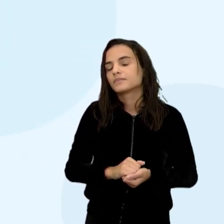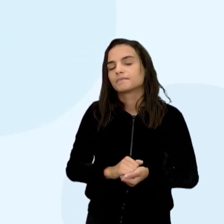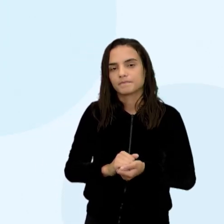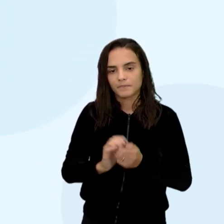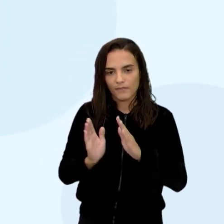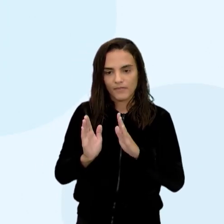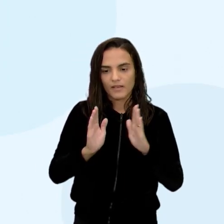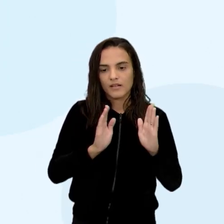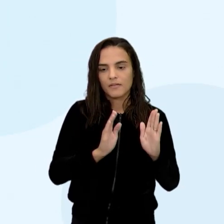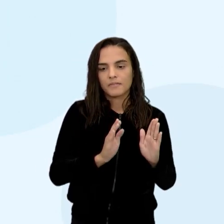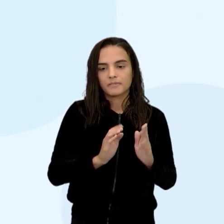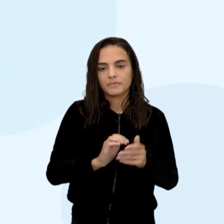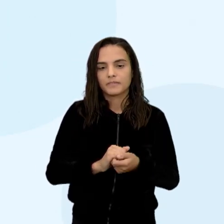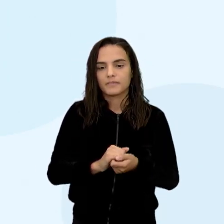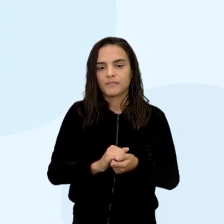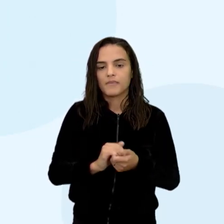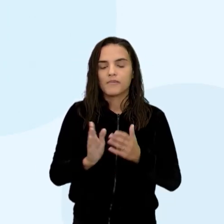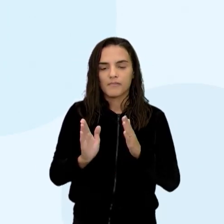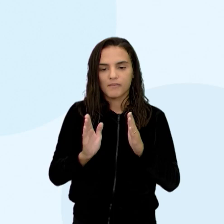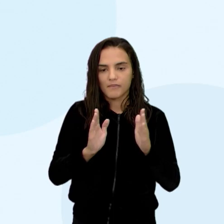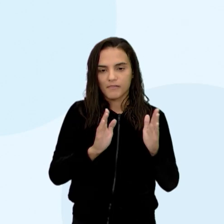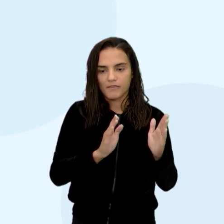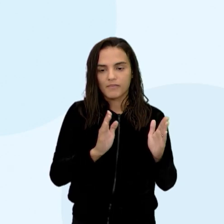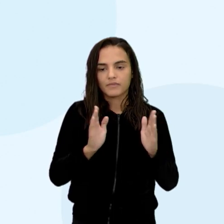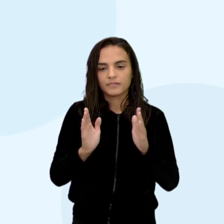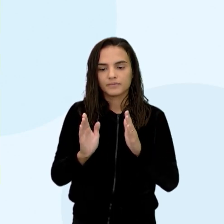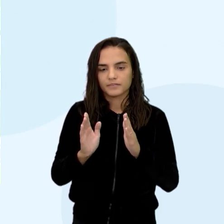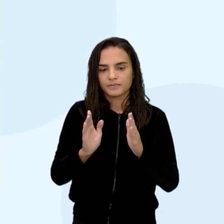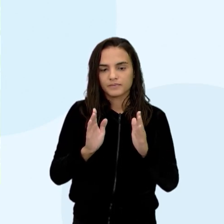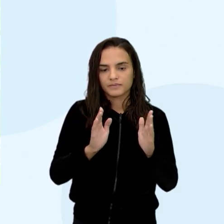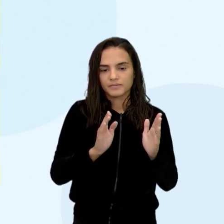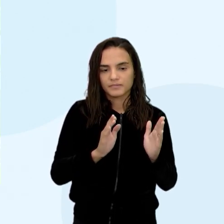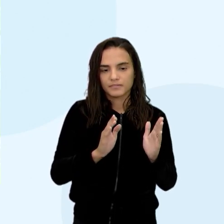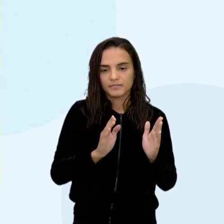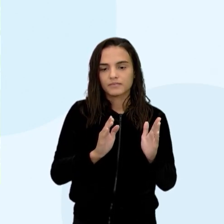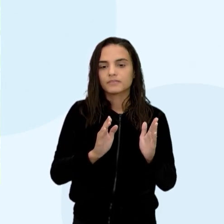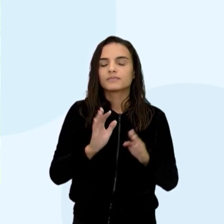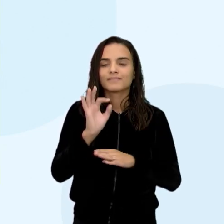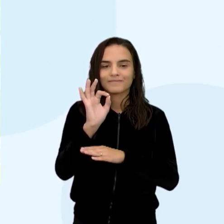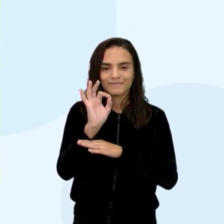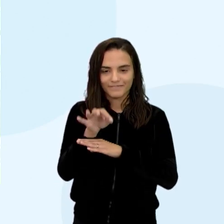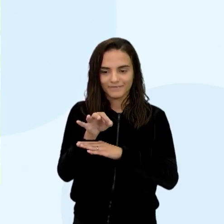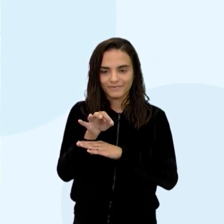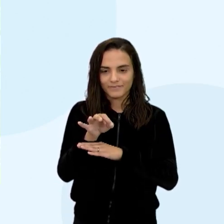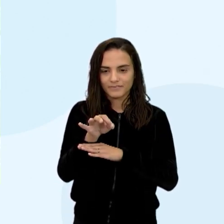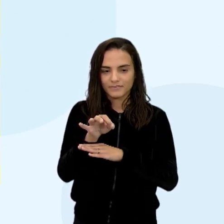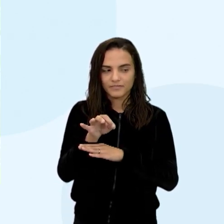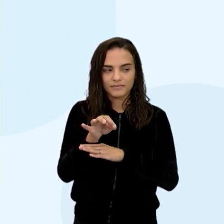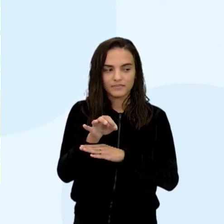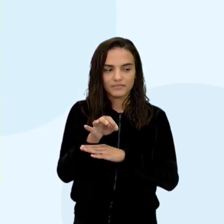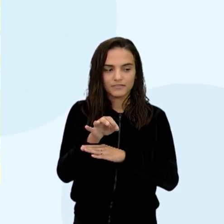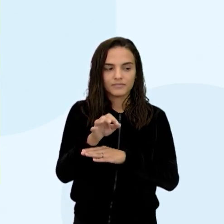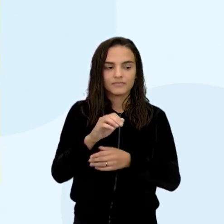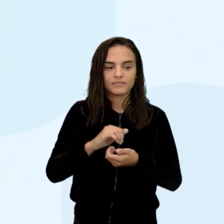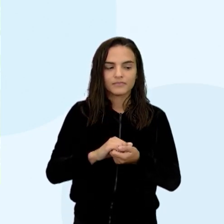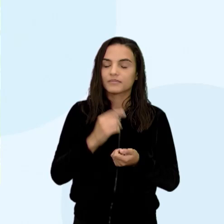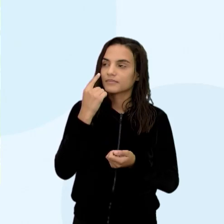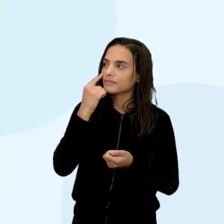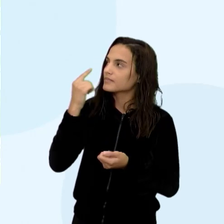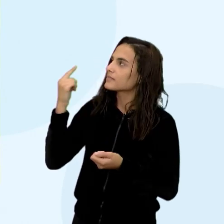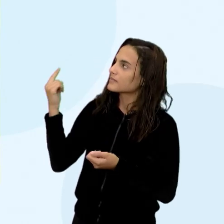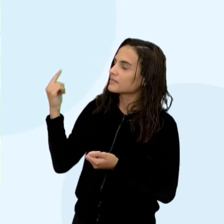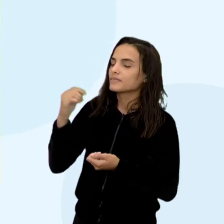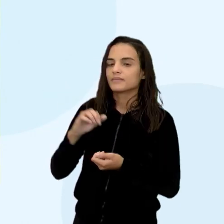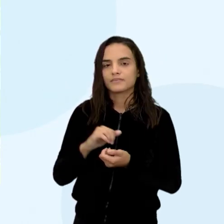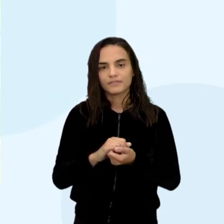Pode passar. Por favor, mais um. Aí, ele tem